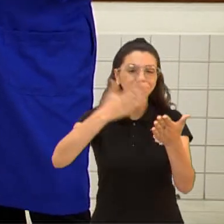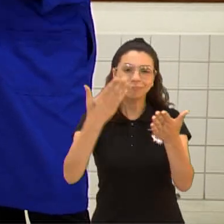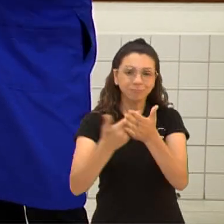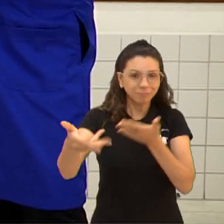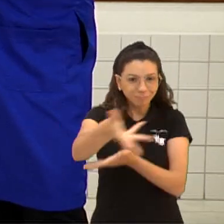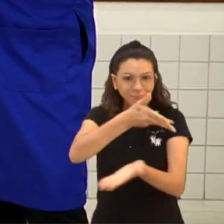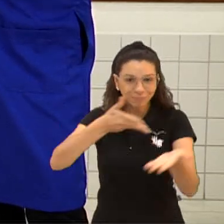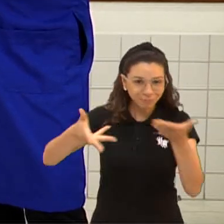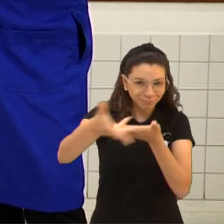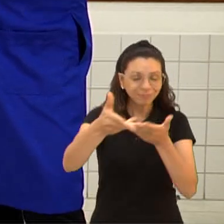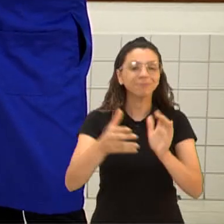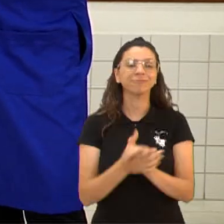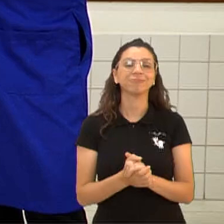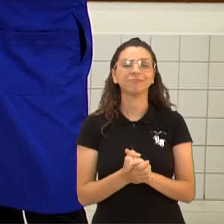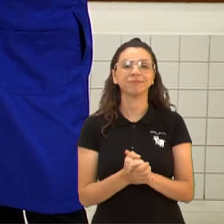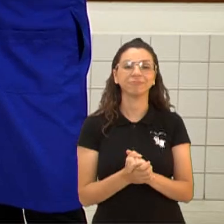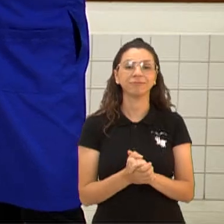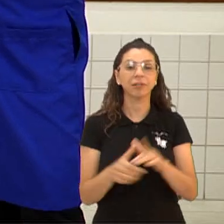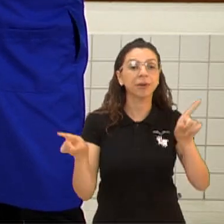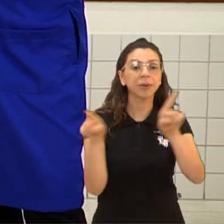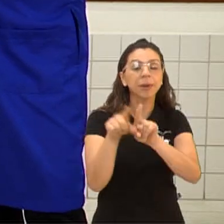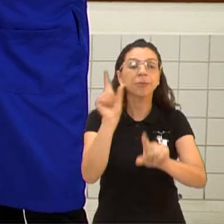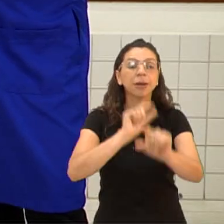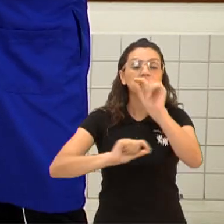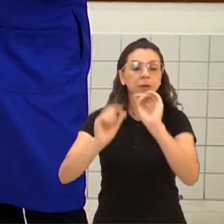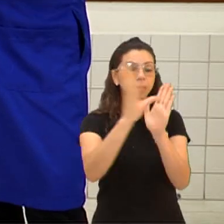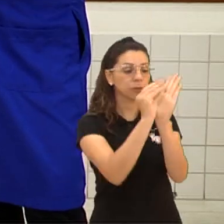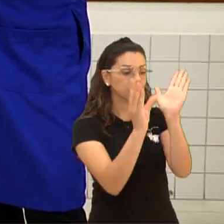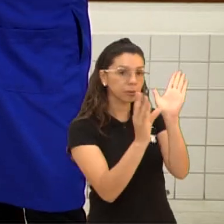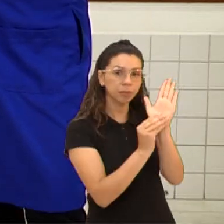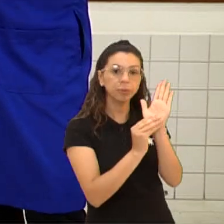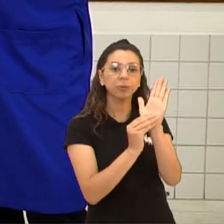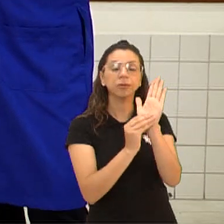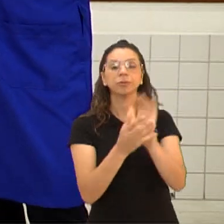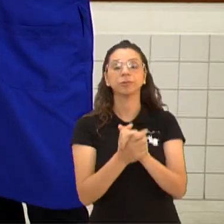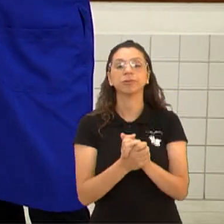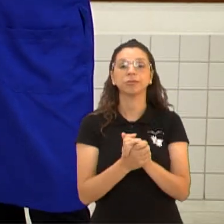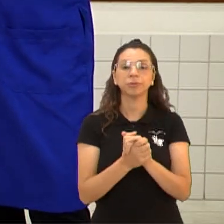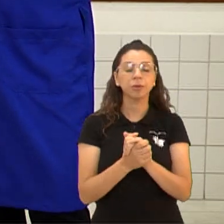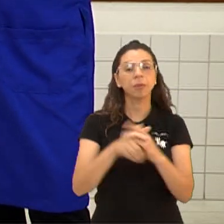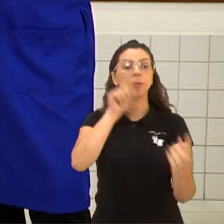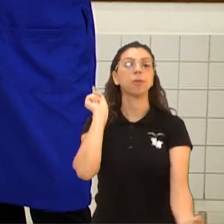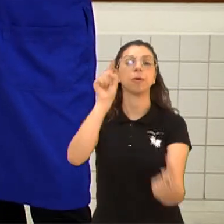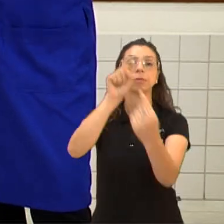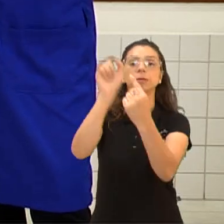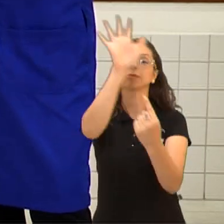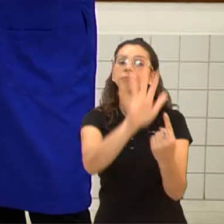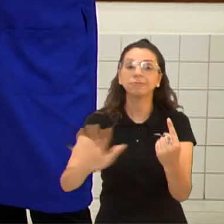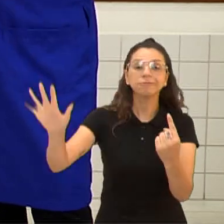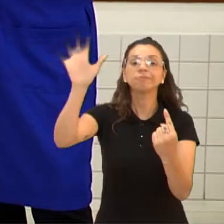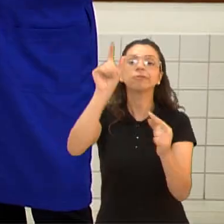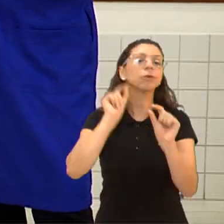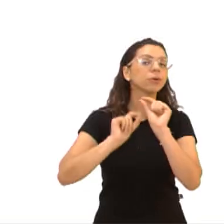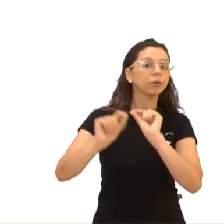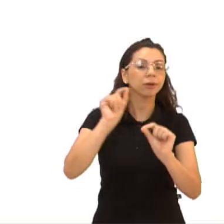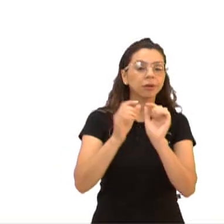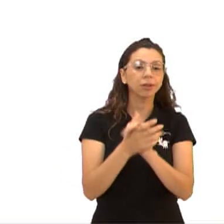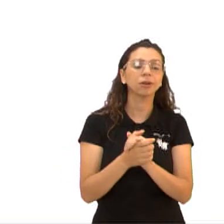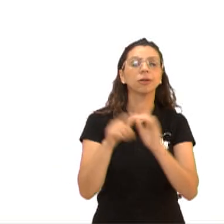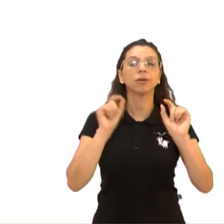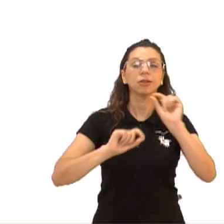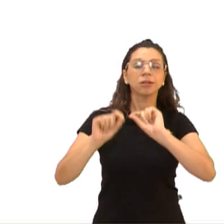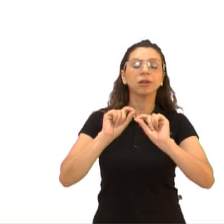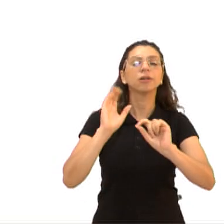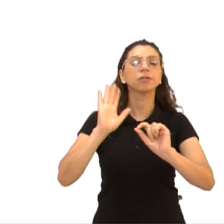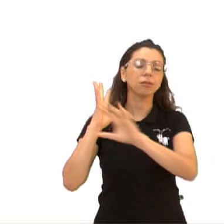ponte aí, e para entrarmos no conteúdo propriamente dito, vamos ver o nosso objetivo geral, que é fazer uma abordagem do